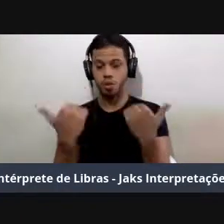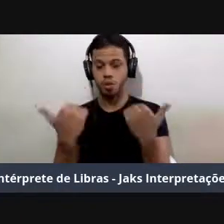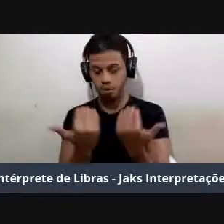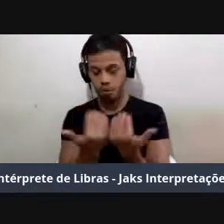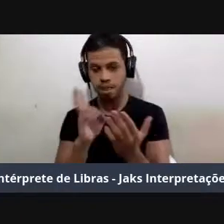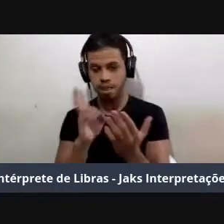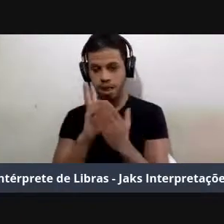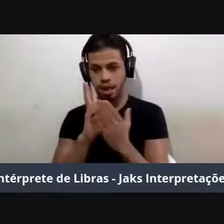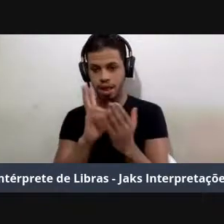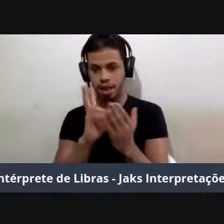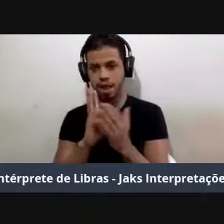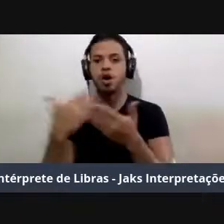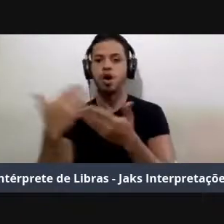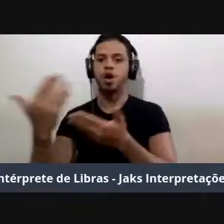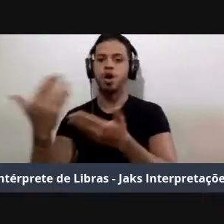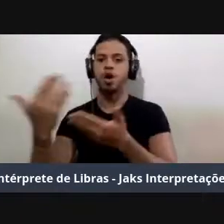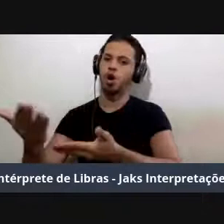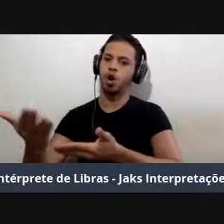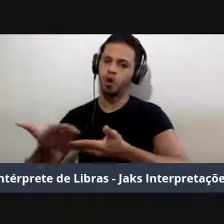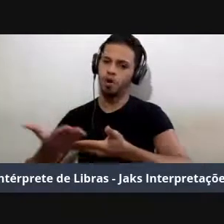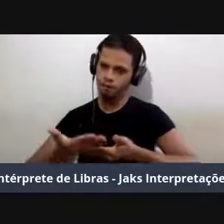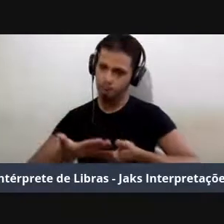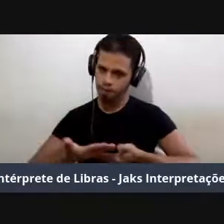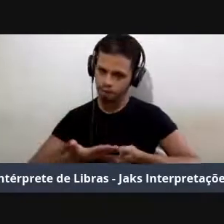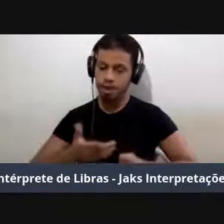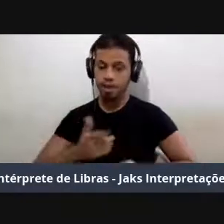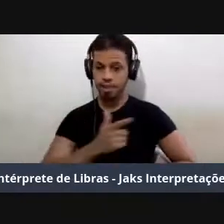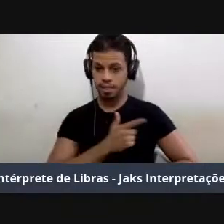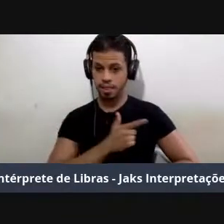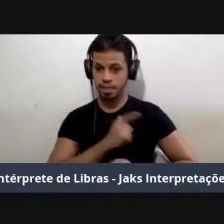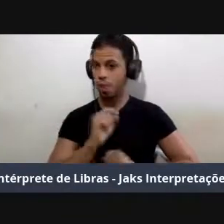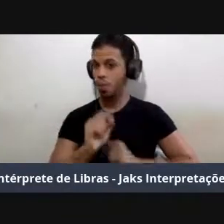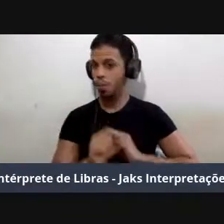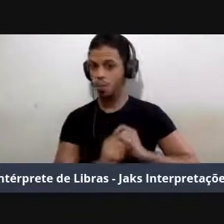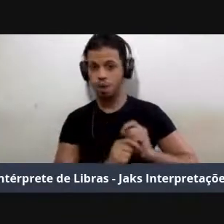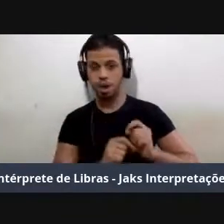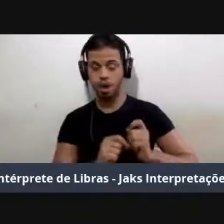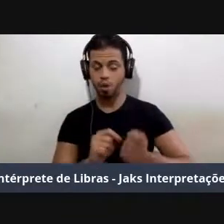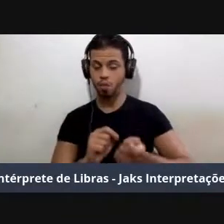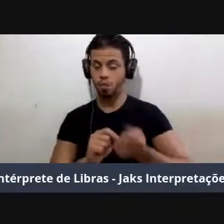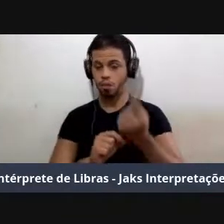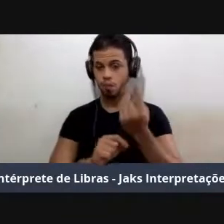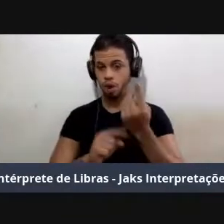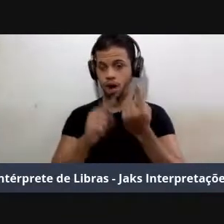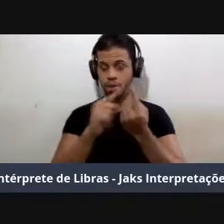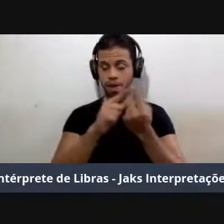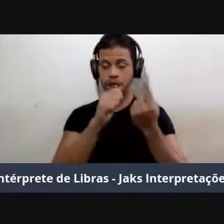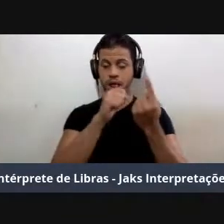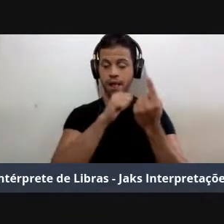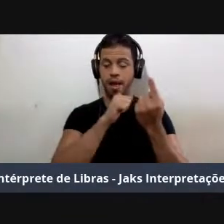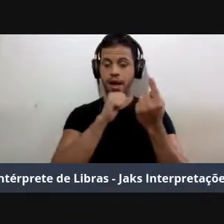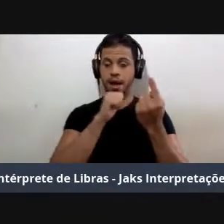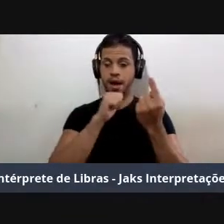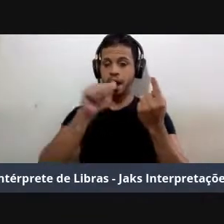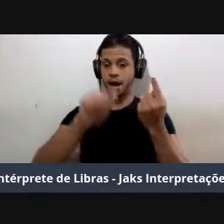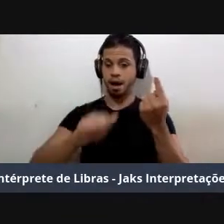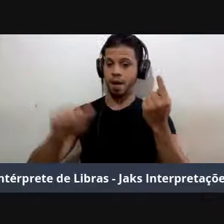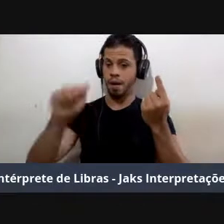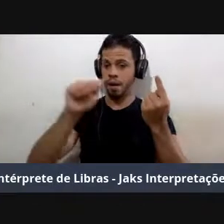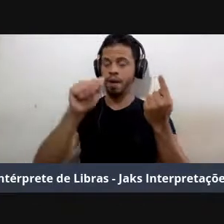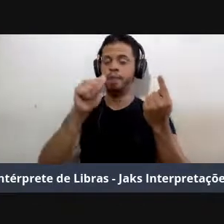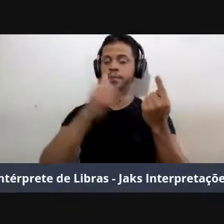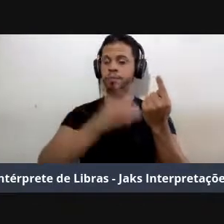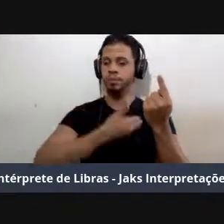é tanto que é uma parteira, a presidente da associação, ela não é indígena, ela é indígena, mas ela não é reconhecida, ela mora em